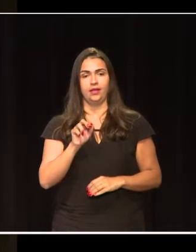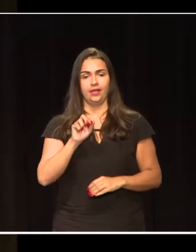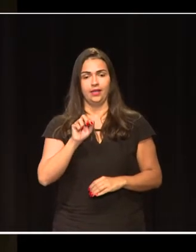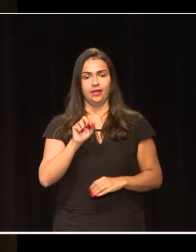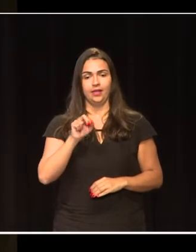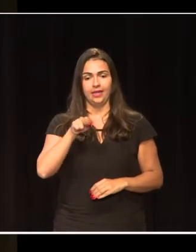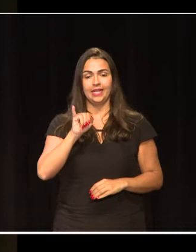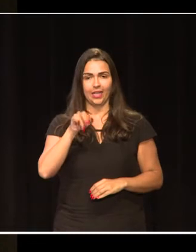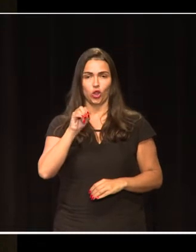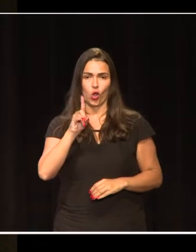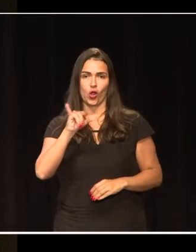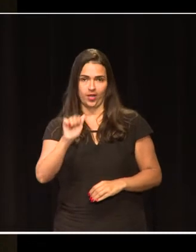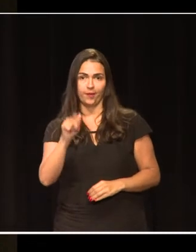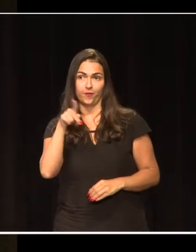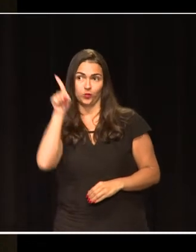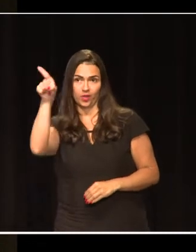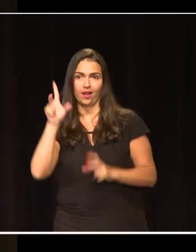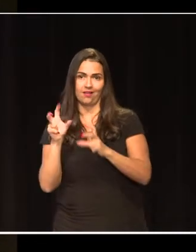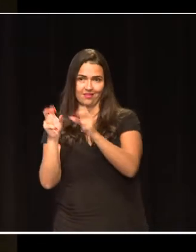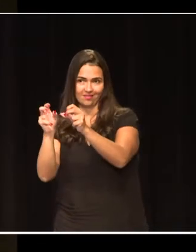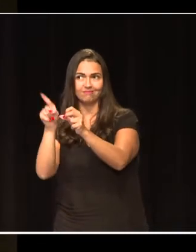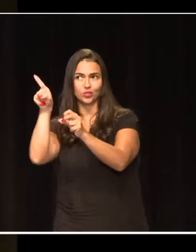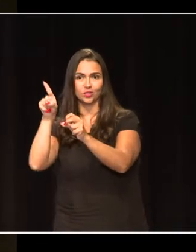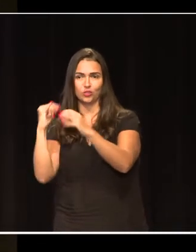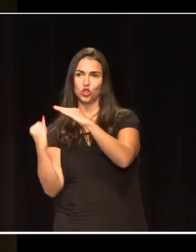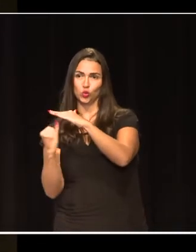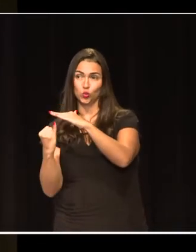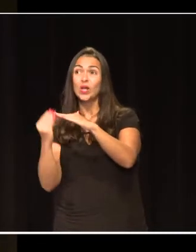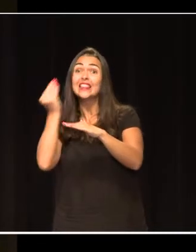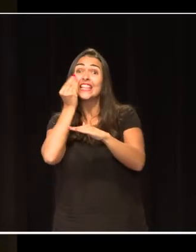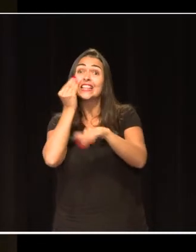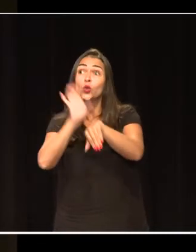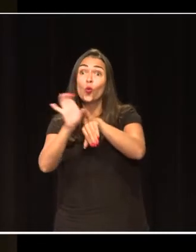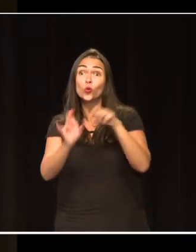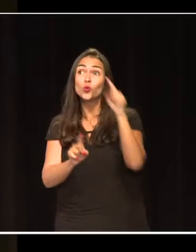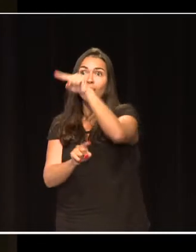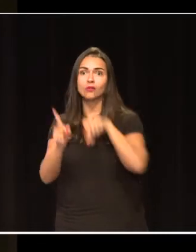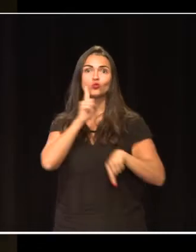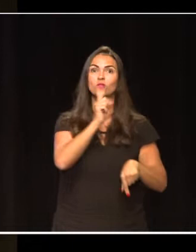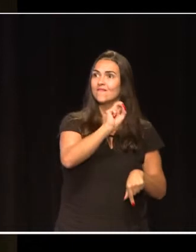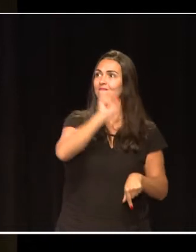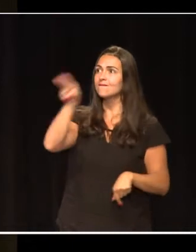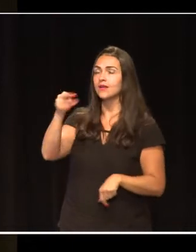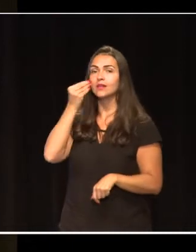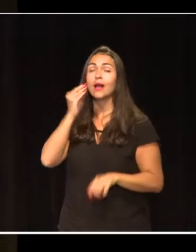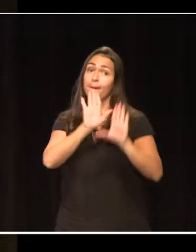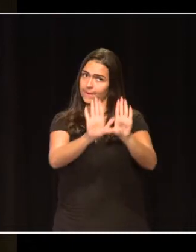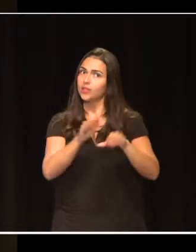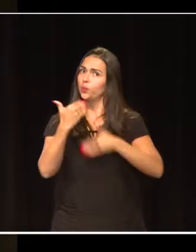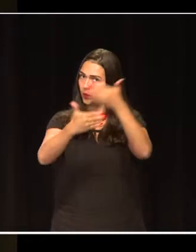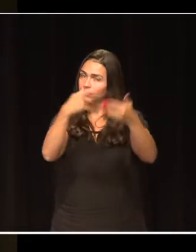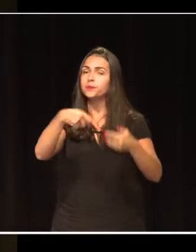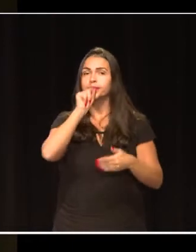os alunos daqui fazerem um curso lá. Então, como ainda é um processo que precisa de